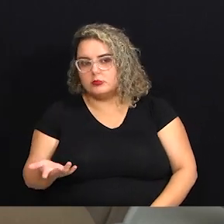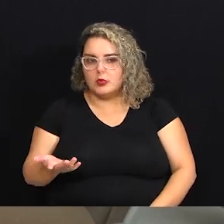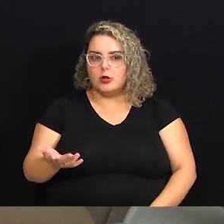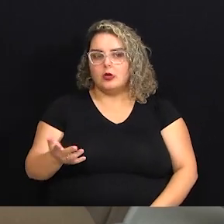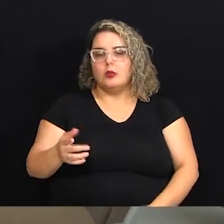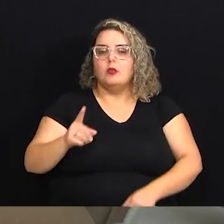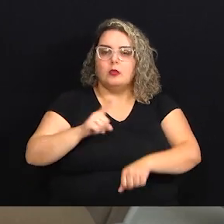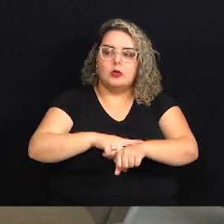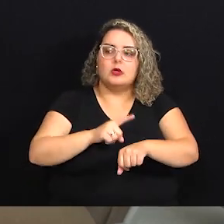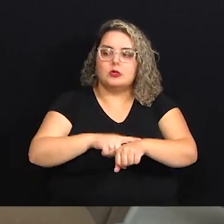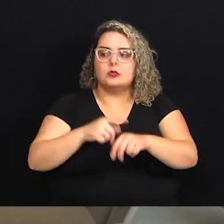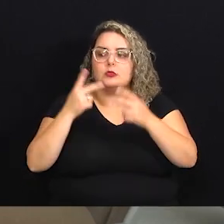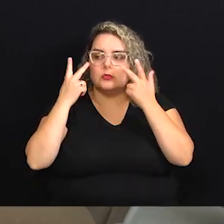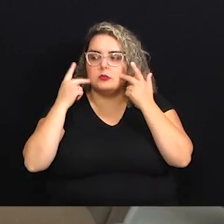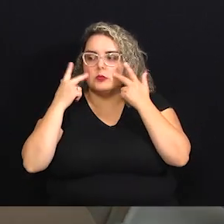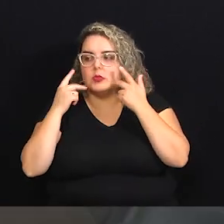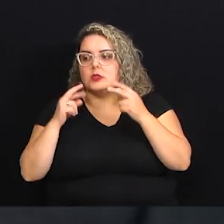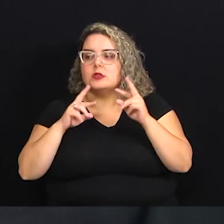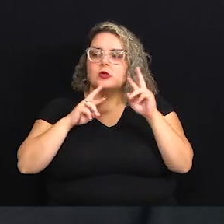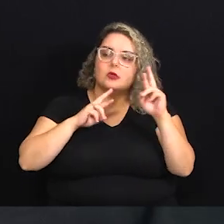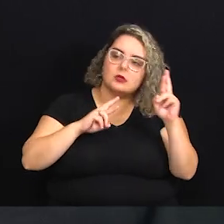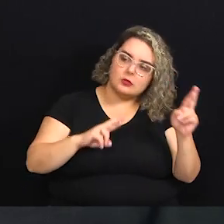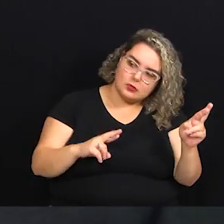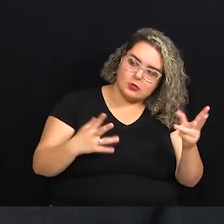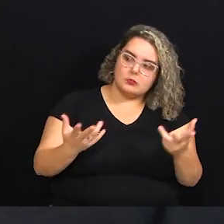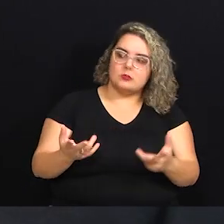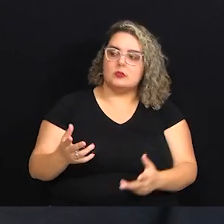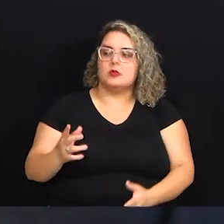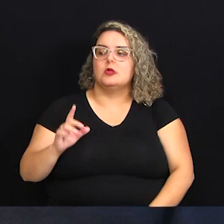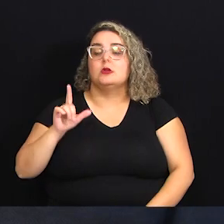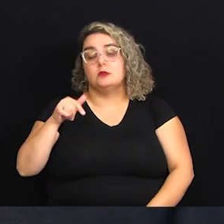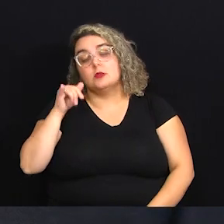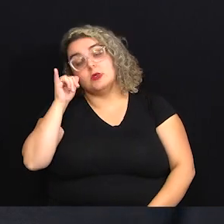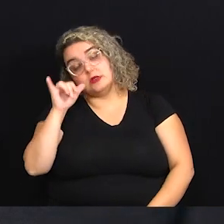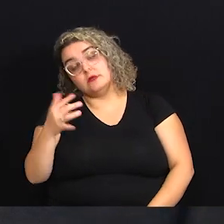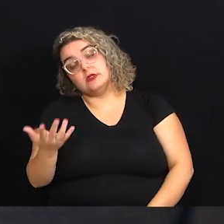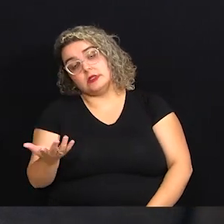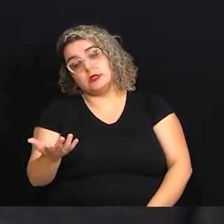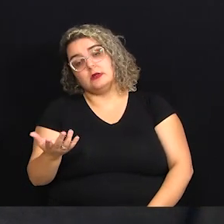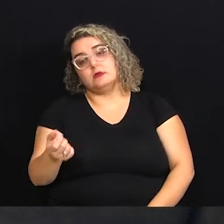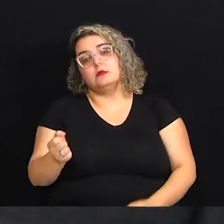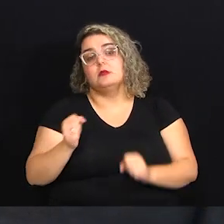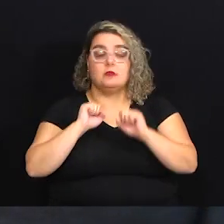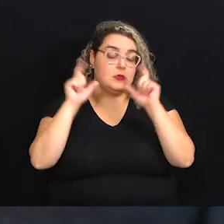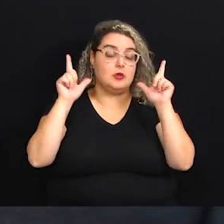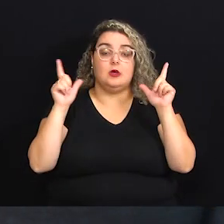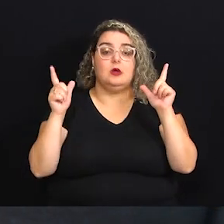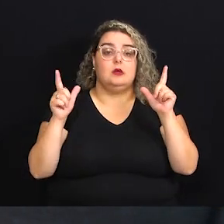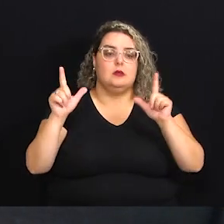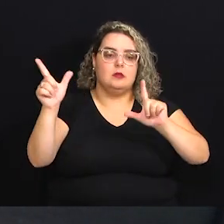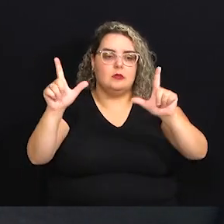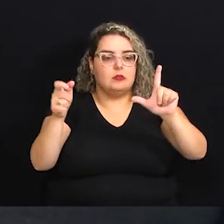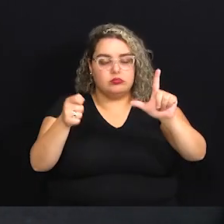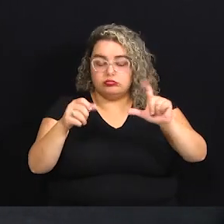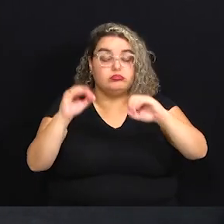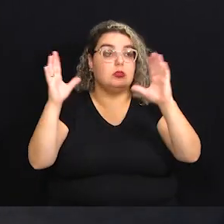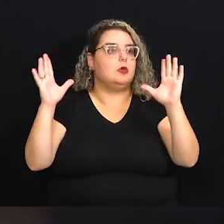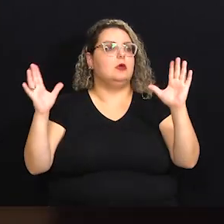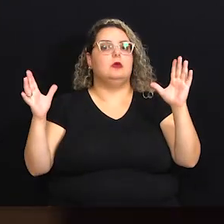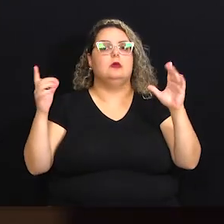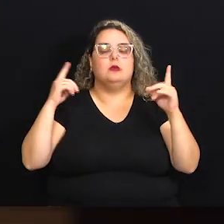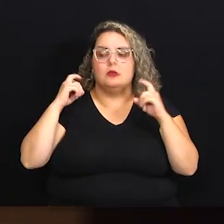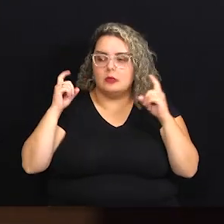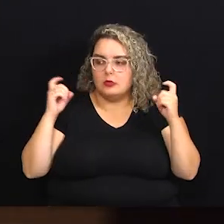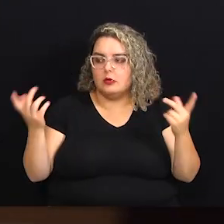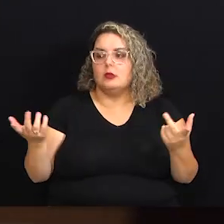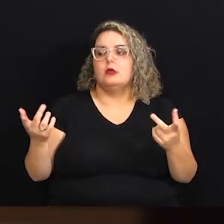menos o horário que você vai dormir, para você evitar, né? Você ficar acordando, você tá com a TV ligada,